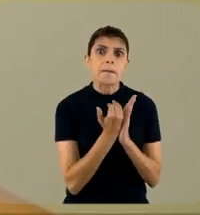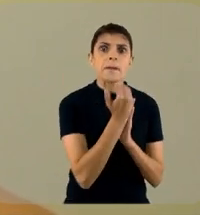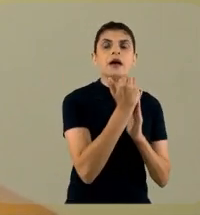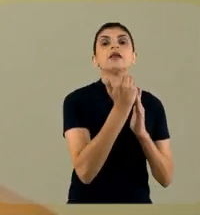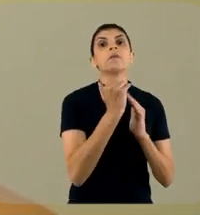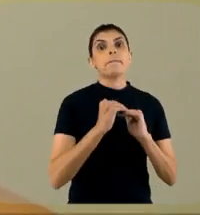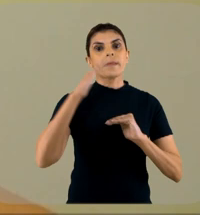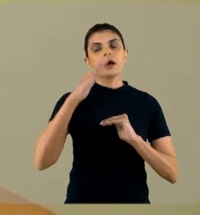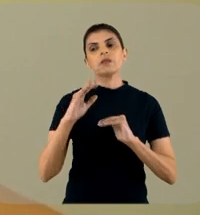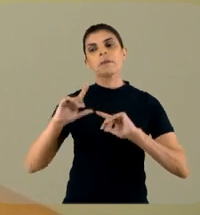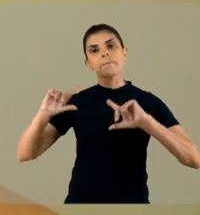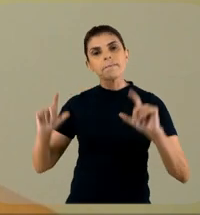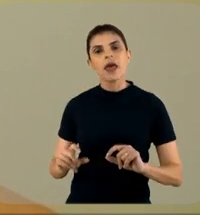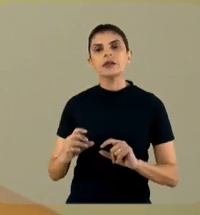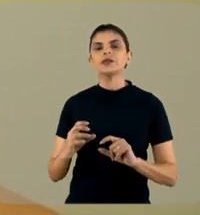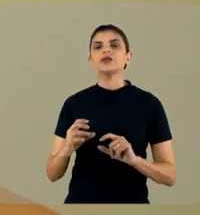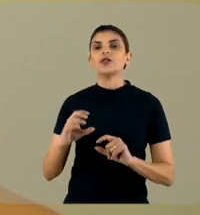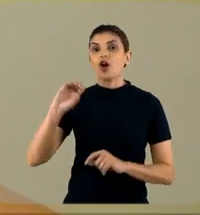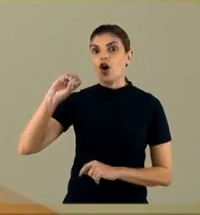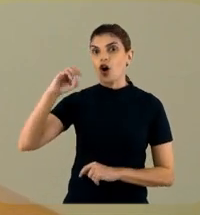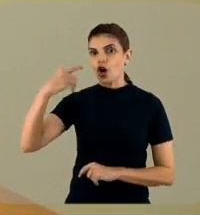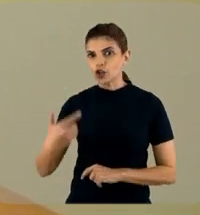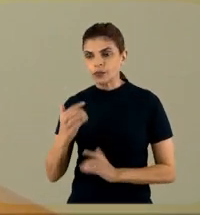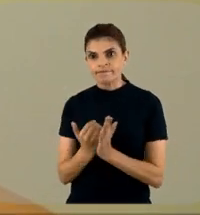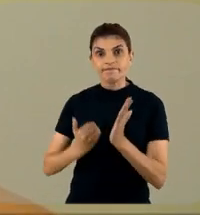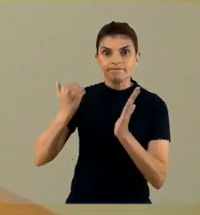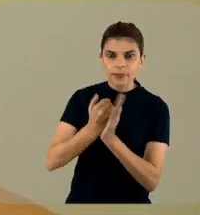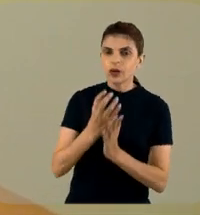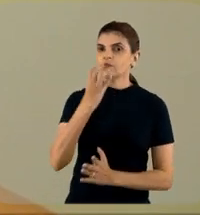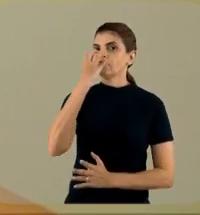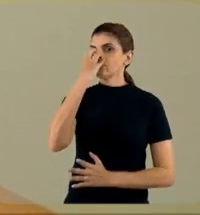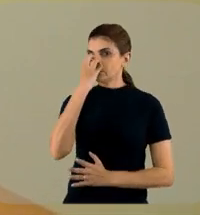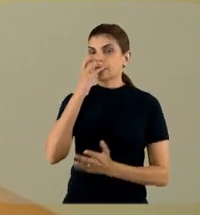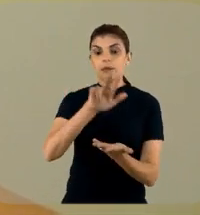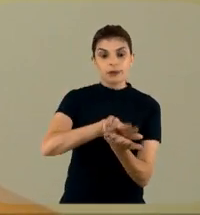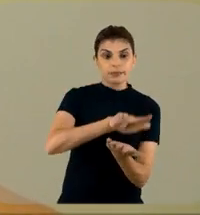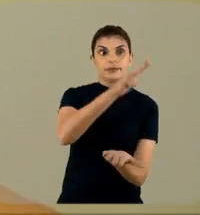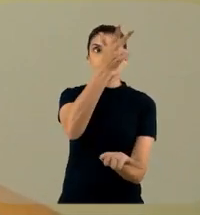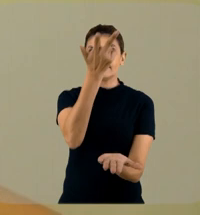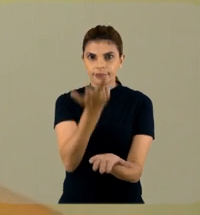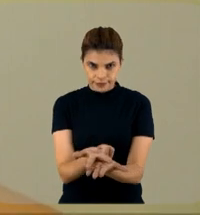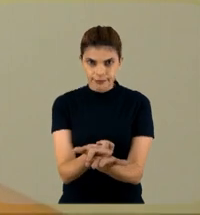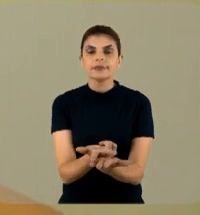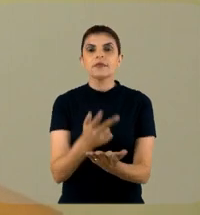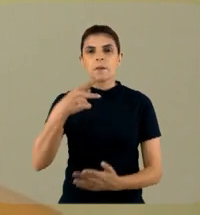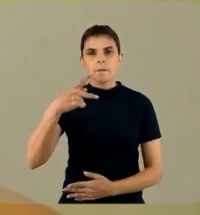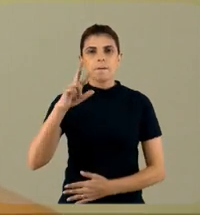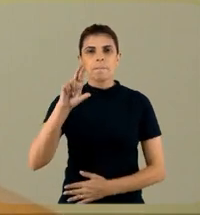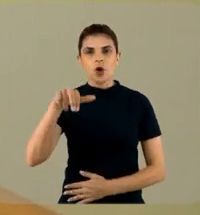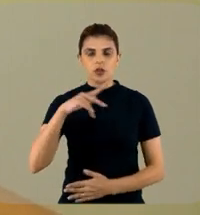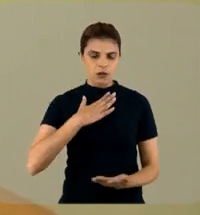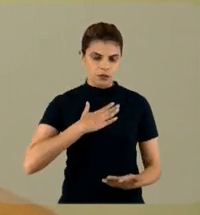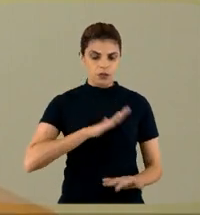né mas adotar medidas menos invasivas como oxigenação suplementar e a adoção da posição pronada que é aquela em que o